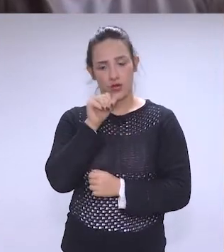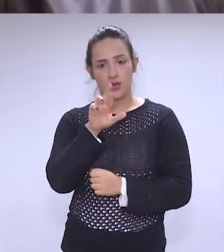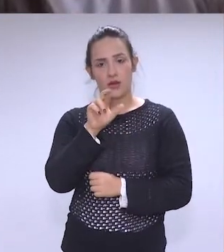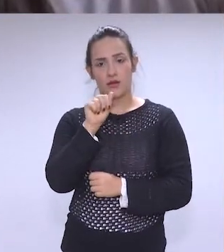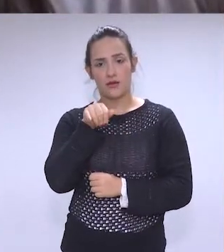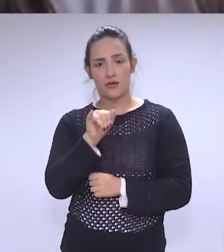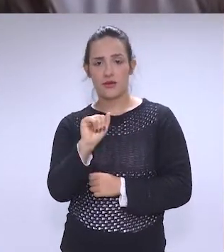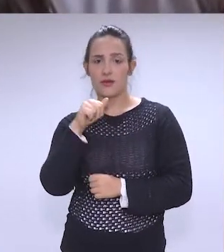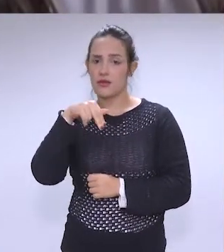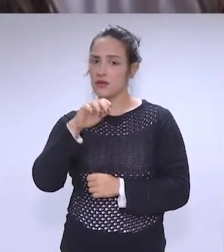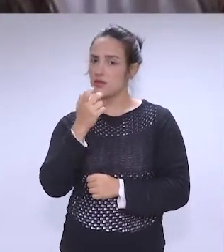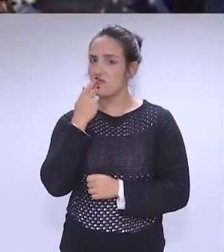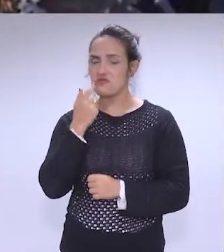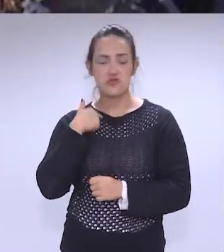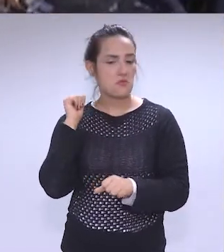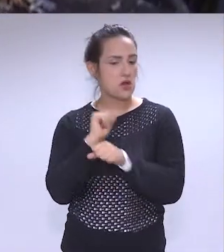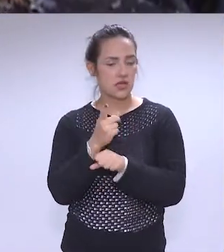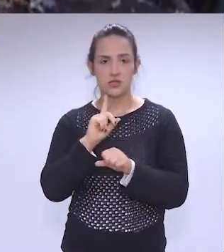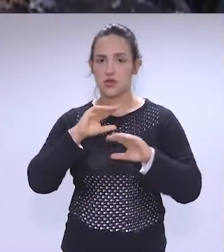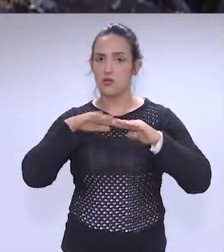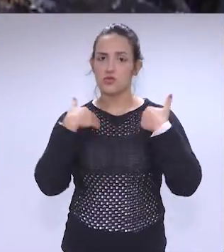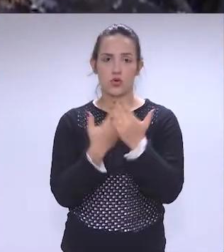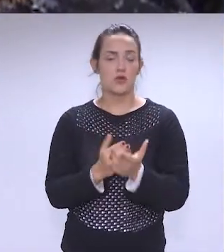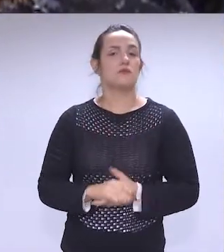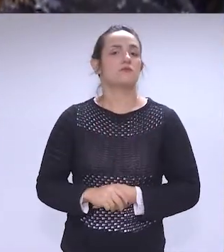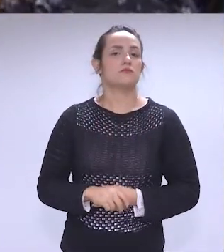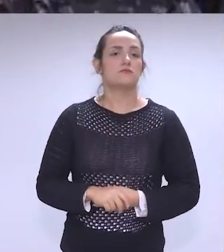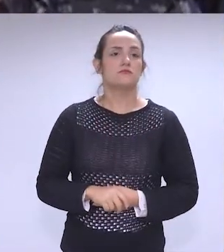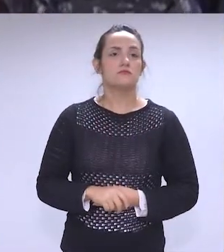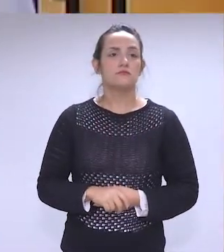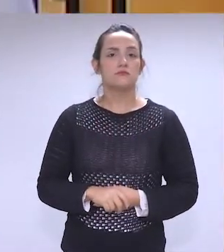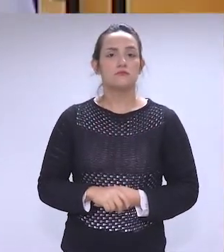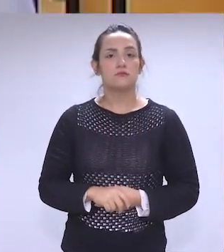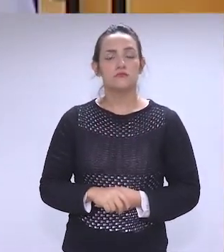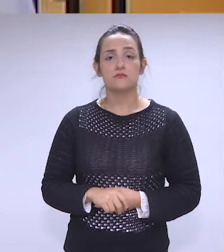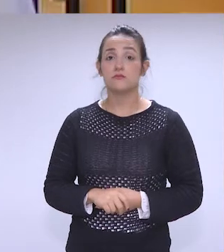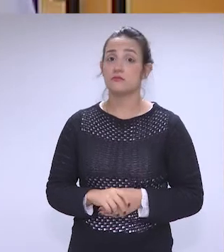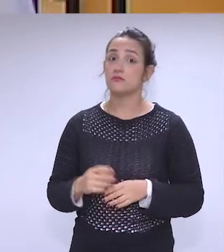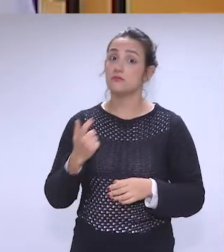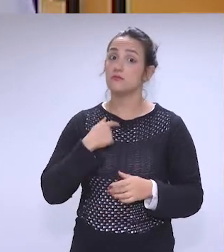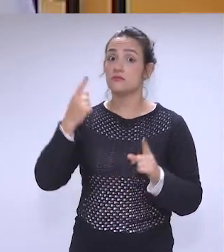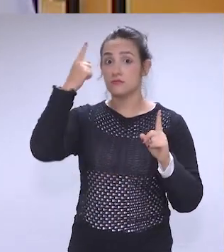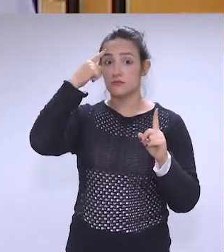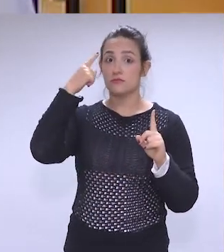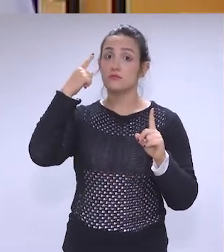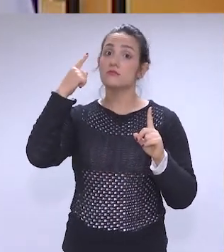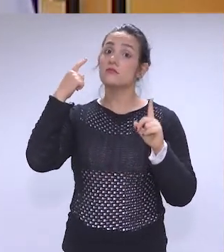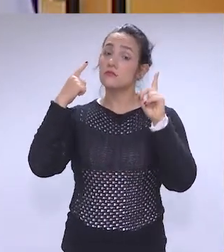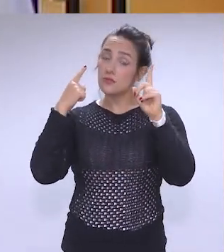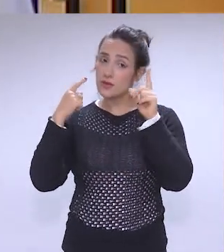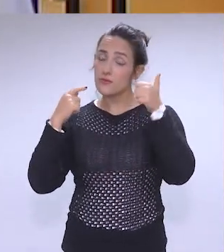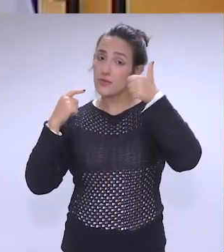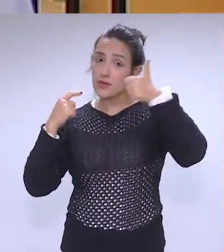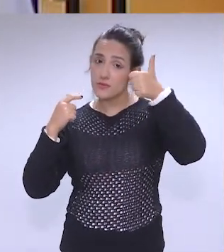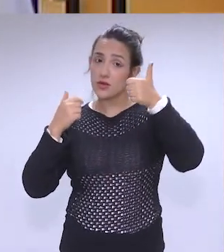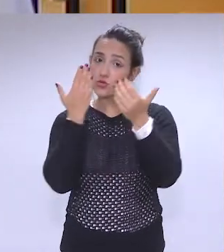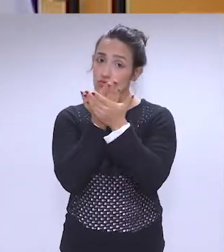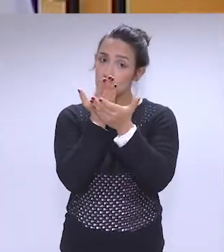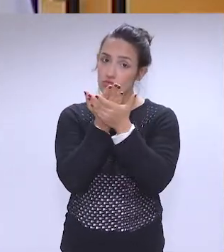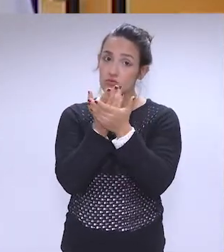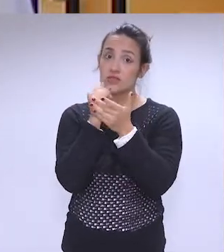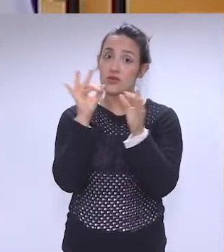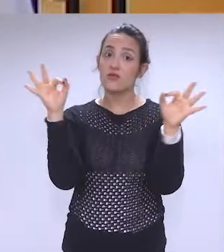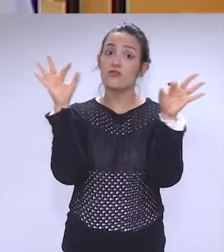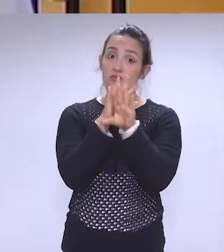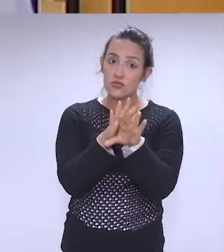dessa estatística. Decidiu que não vai largar os estudos. Eu estou pensando primeiro nos estudos, porque assim, depois